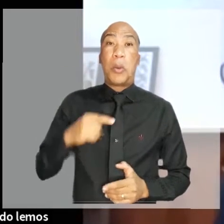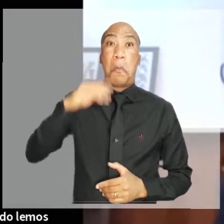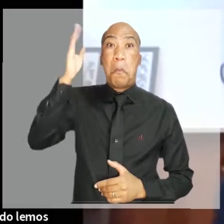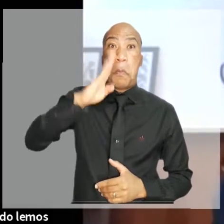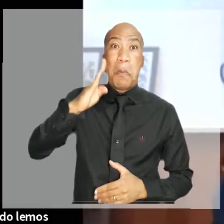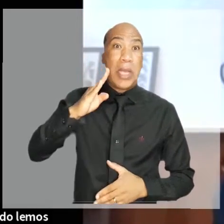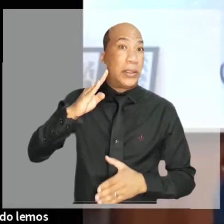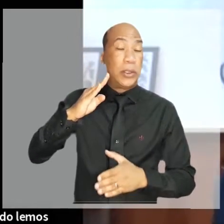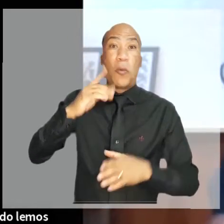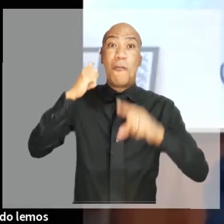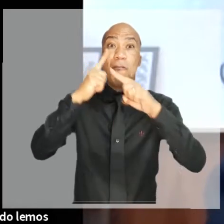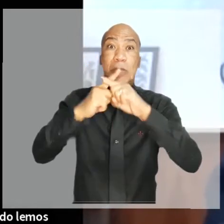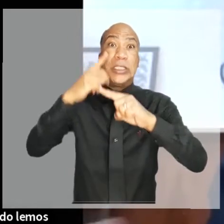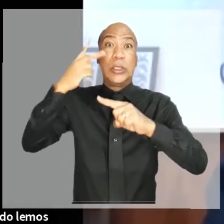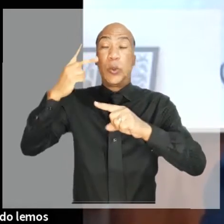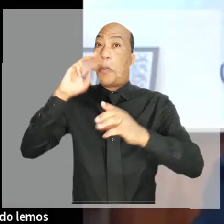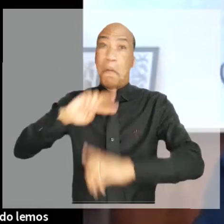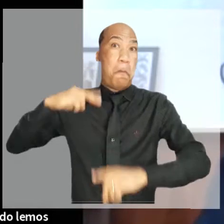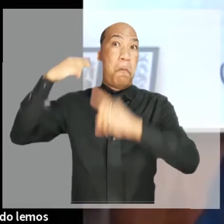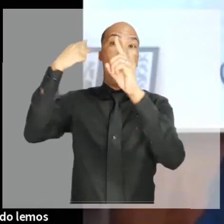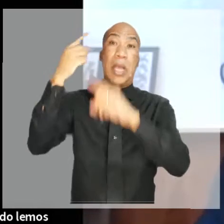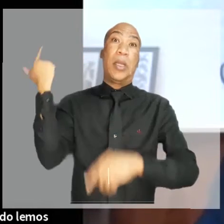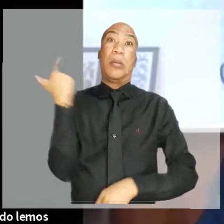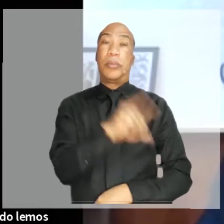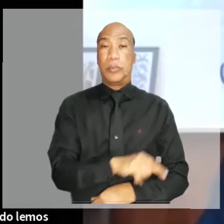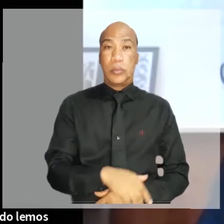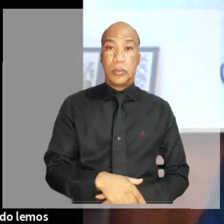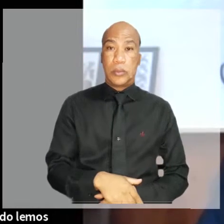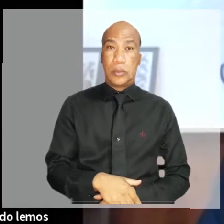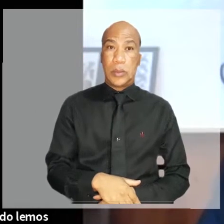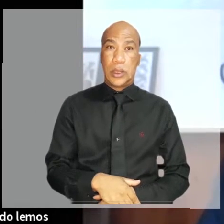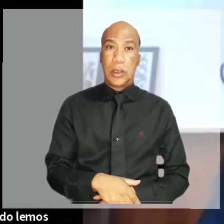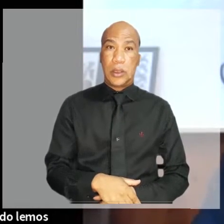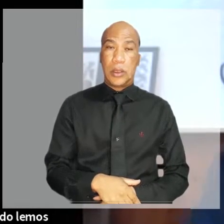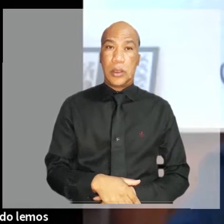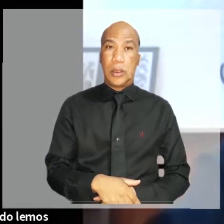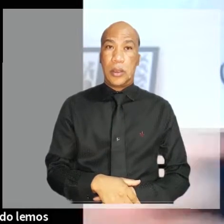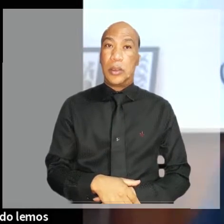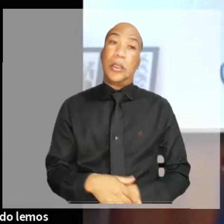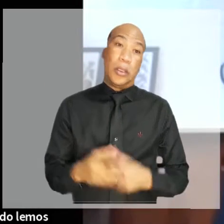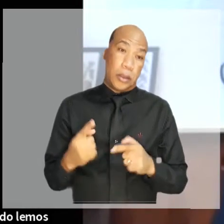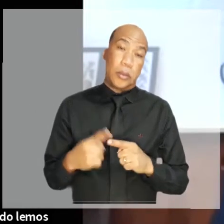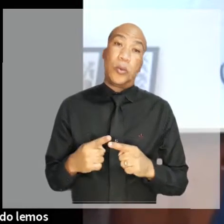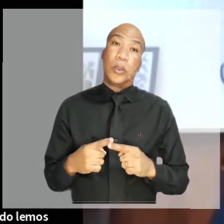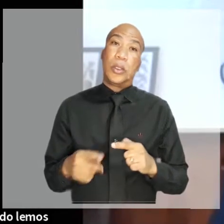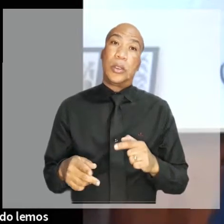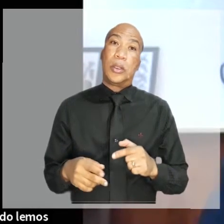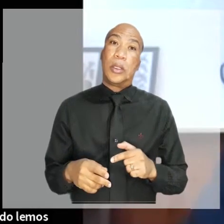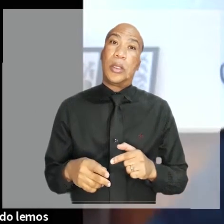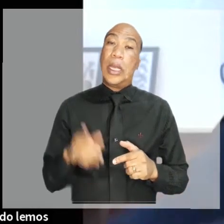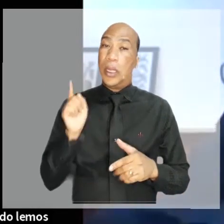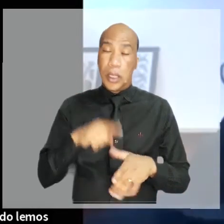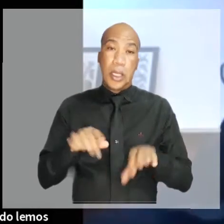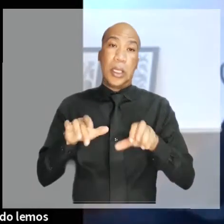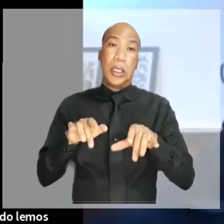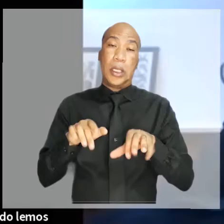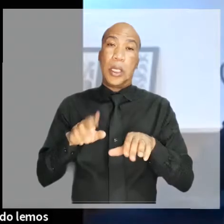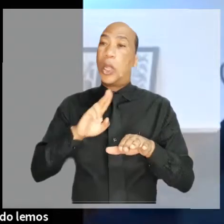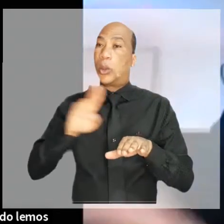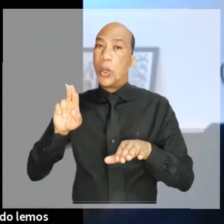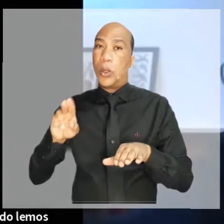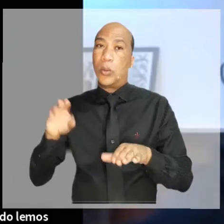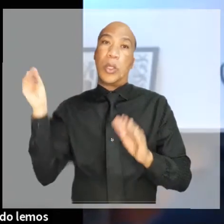usando essa modalidade. E, obviamente, isso transformou também o serviço público. Então, a gente está vendo no mundo hoje